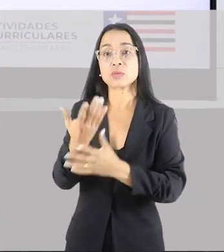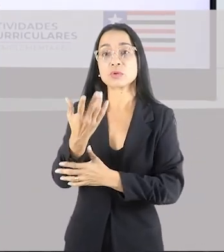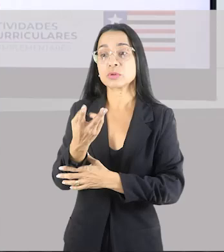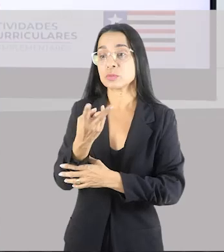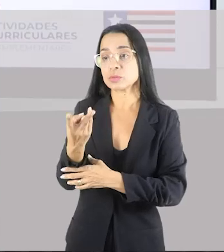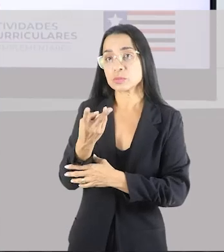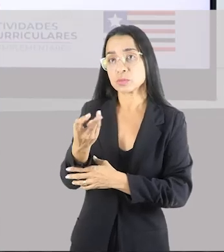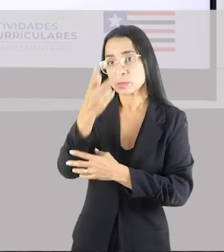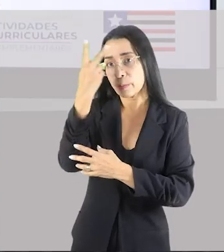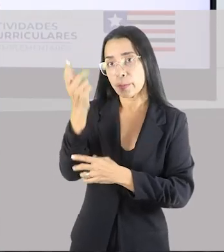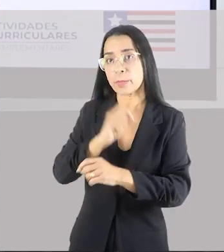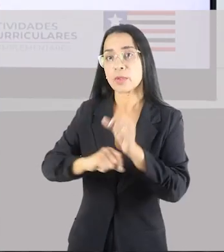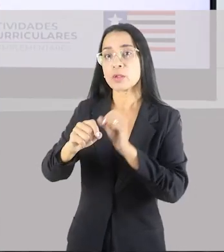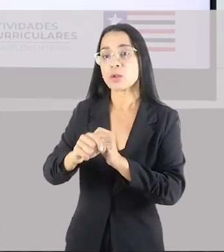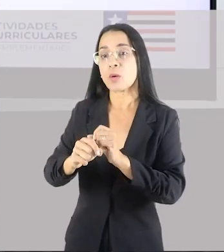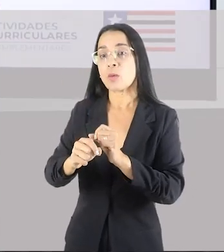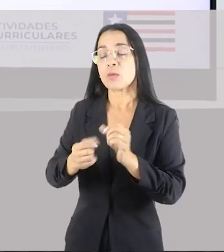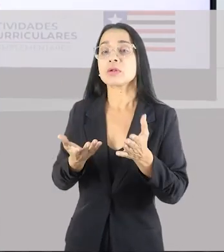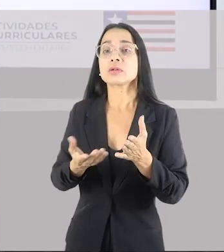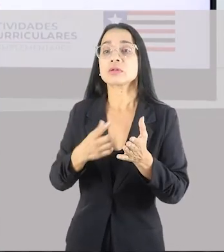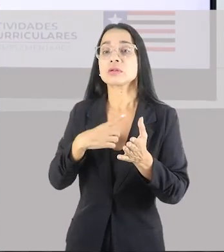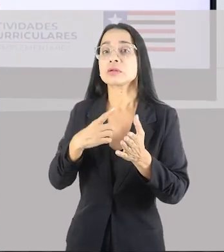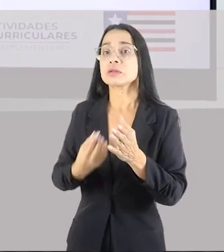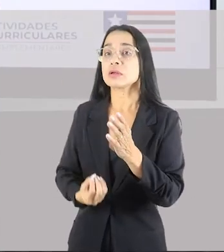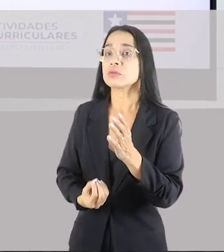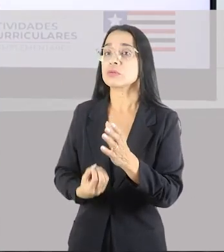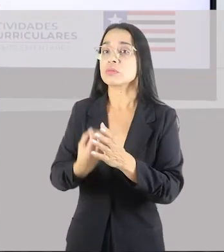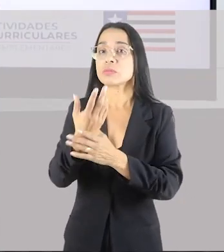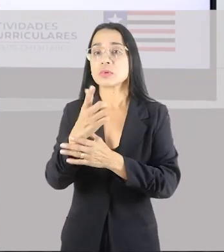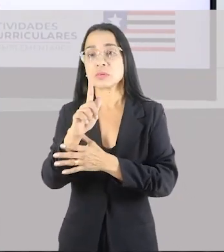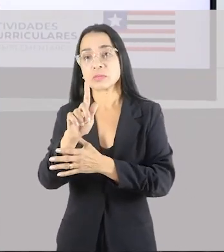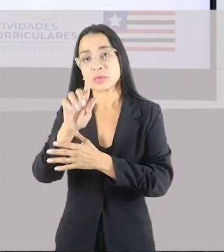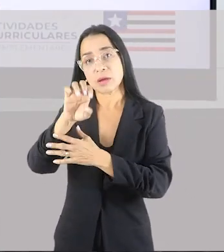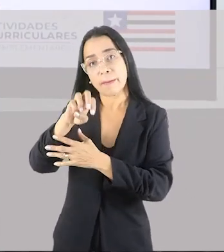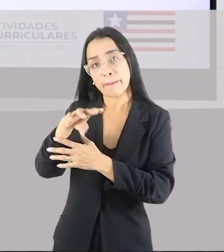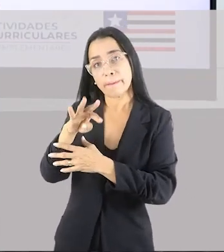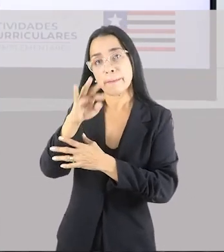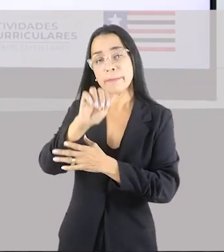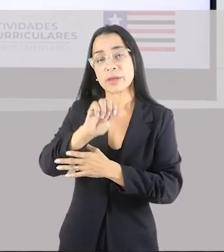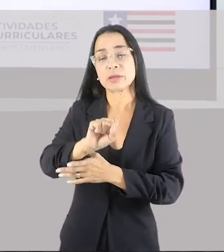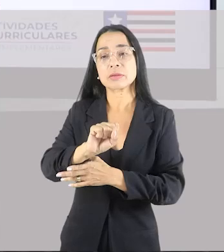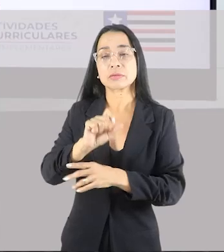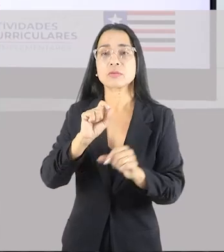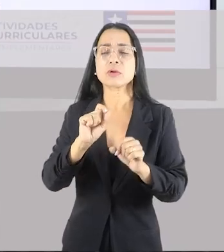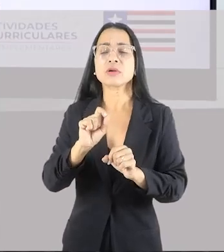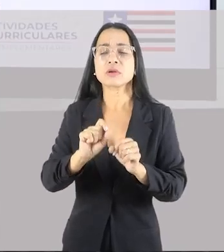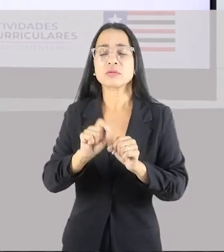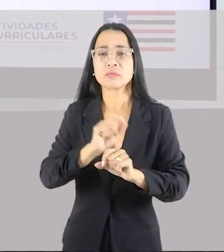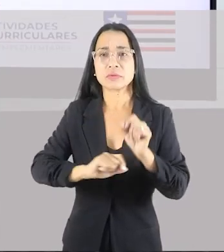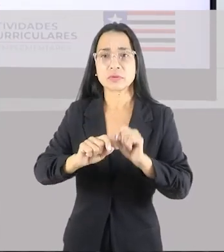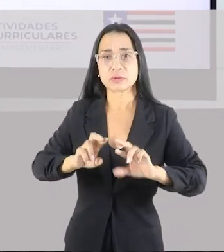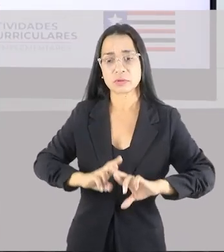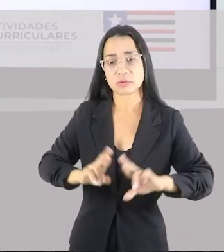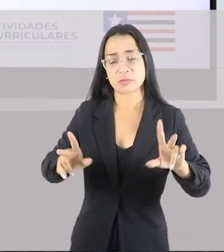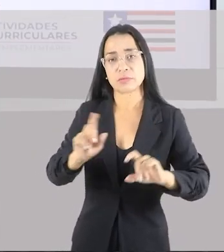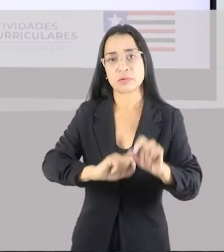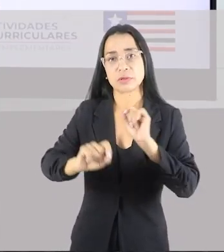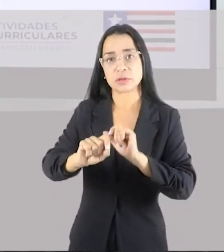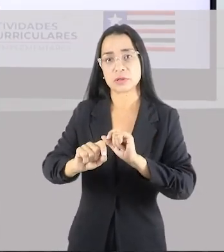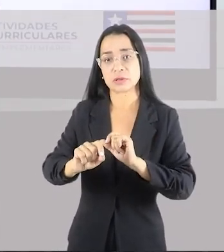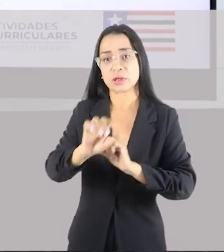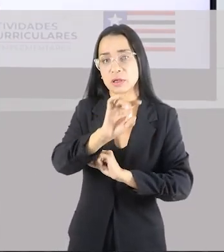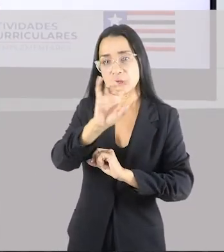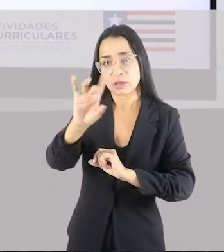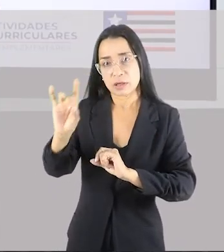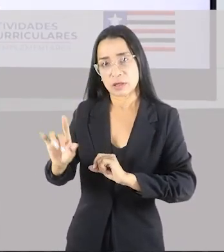duas pessoas que produzem, né, os mesmos gametas? O que faz vocês serem diferentes é porque justamente cada